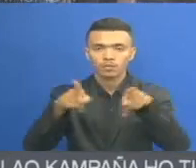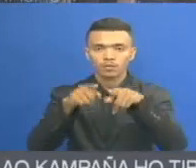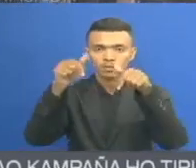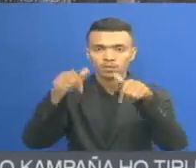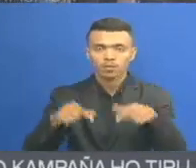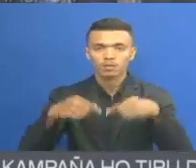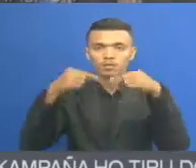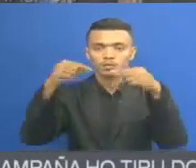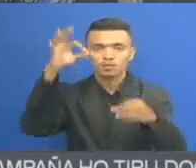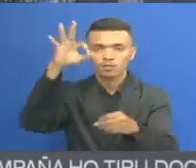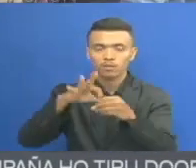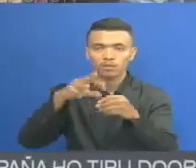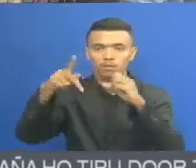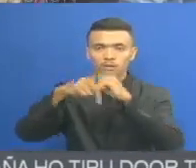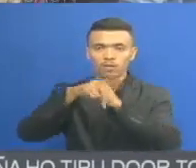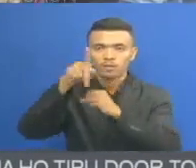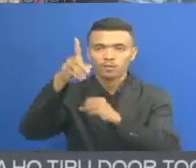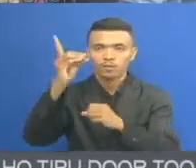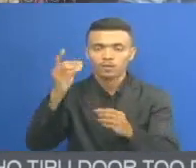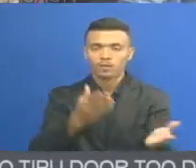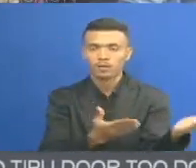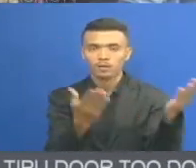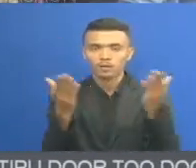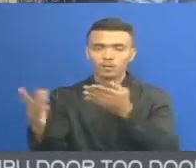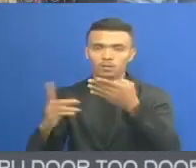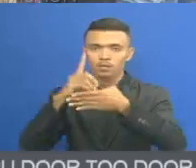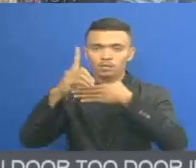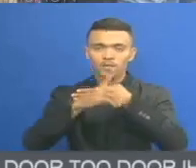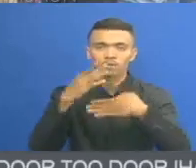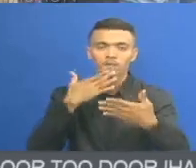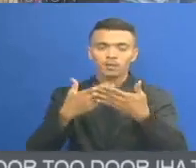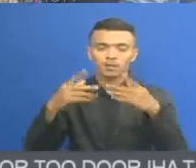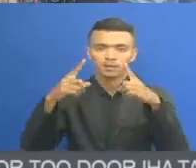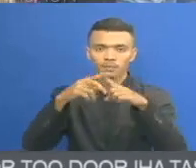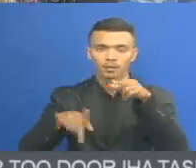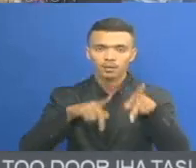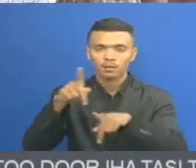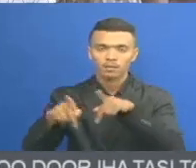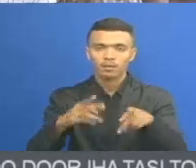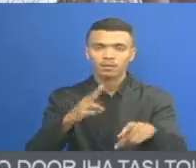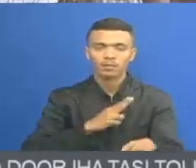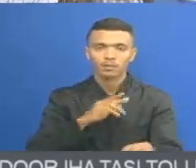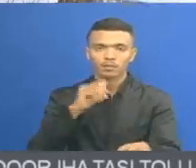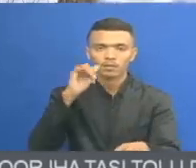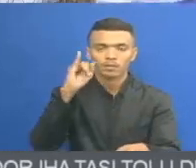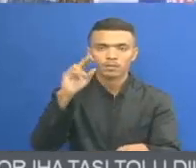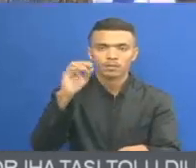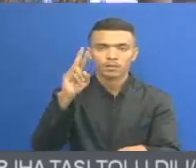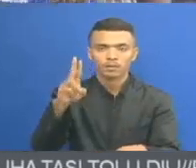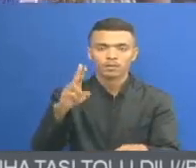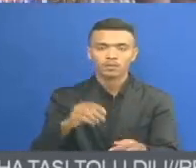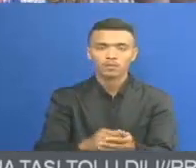atufou votos para o Partido Democrático, onde lore desenvolvimento de Bediak para a população Sira e Watu Carabao. Partido Democrático